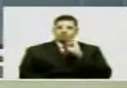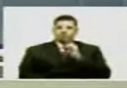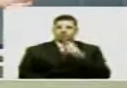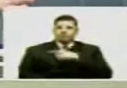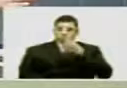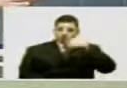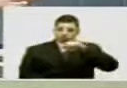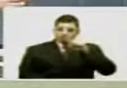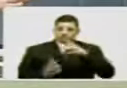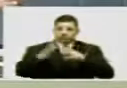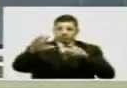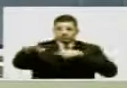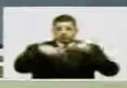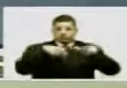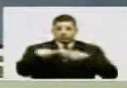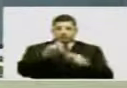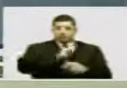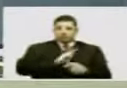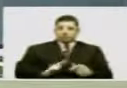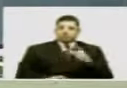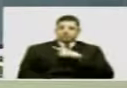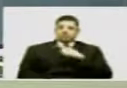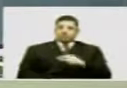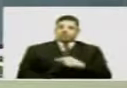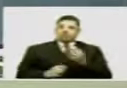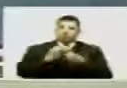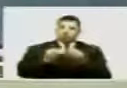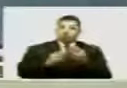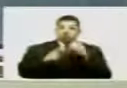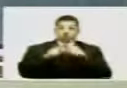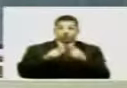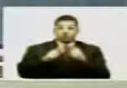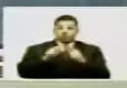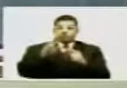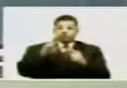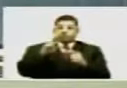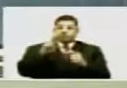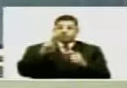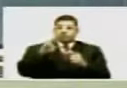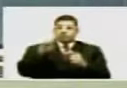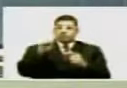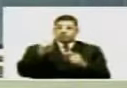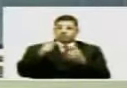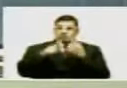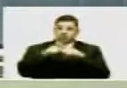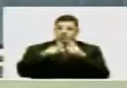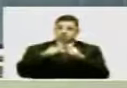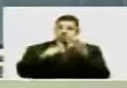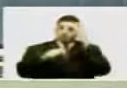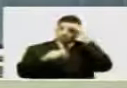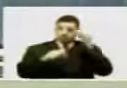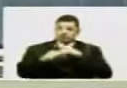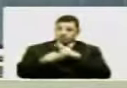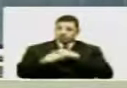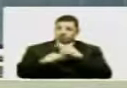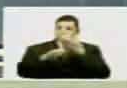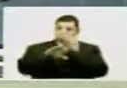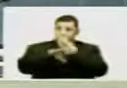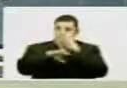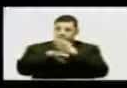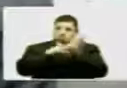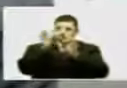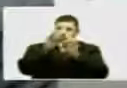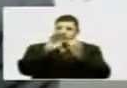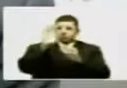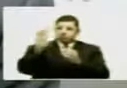Se não for um grande negócio, o governo tem solução. Basta ter humildade. O governo prepara um